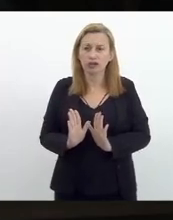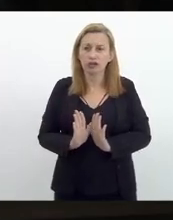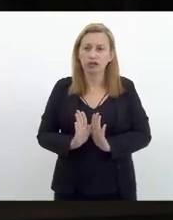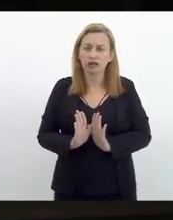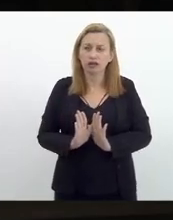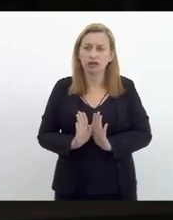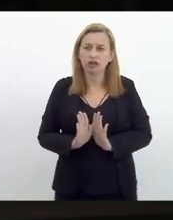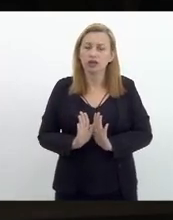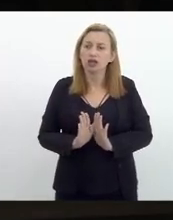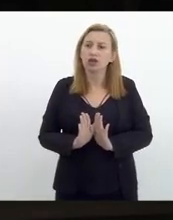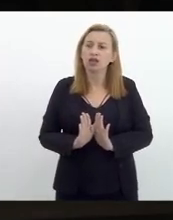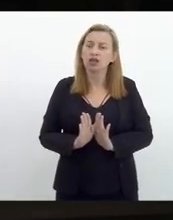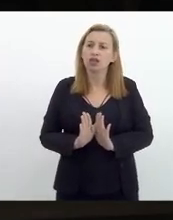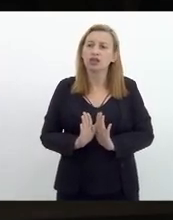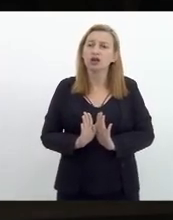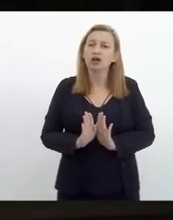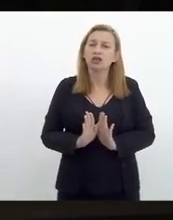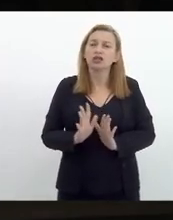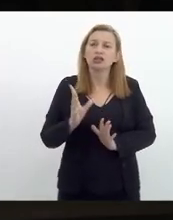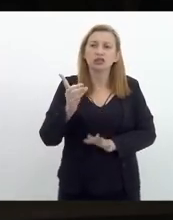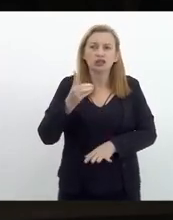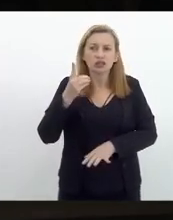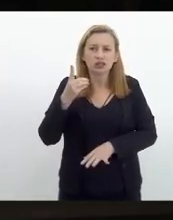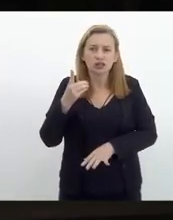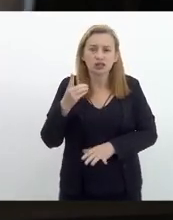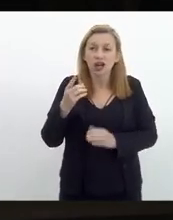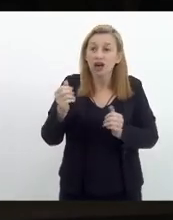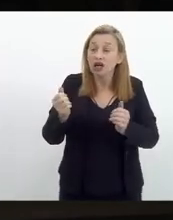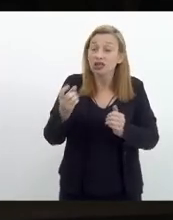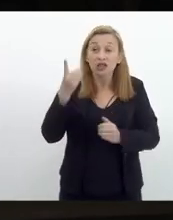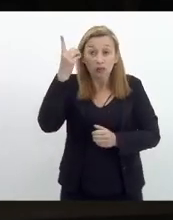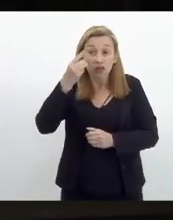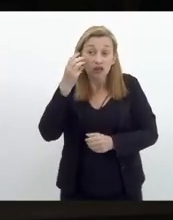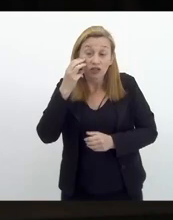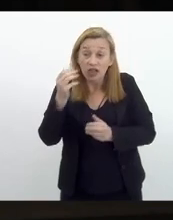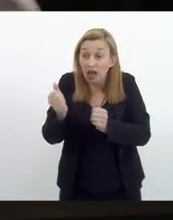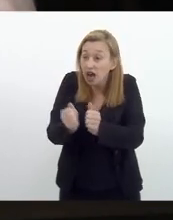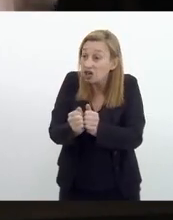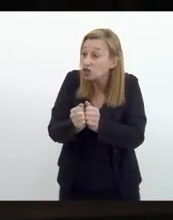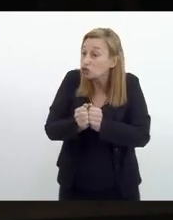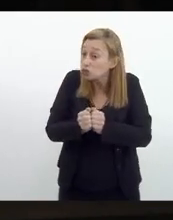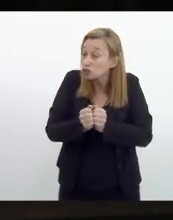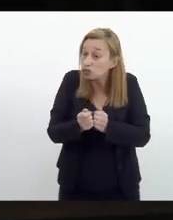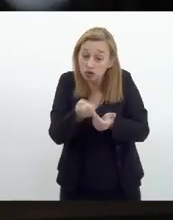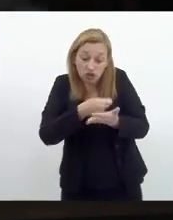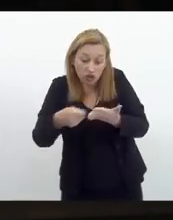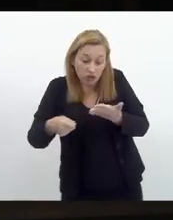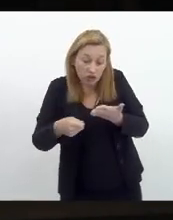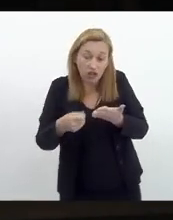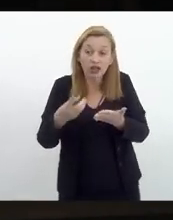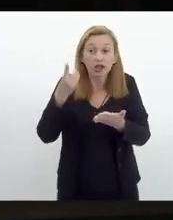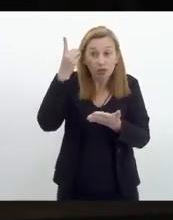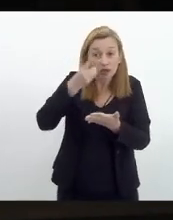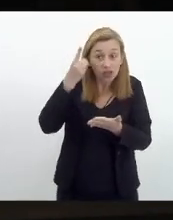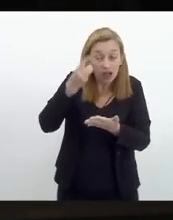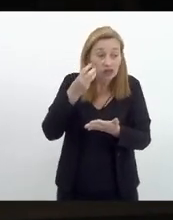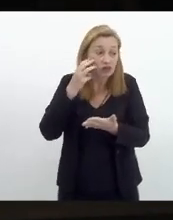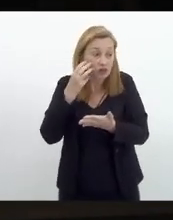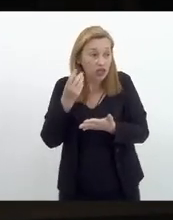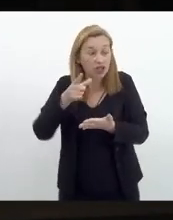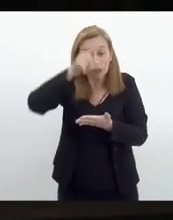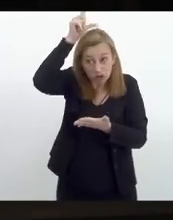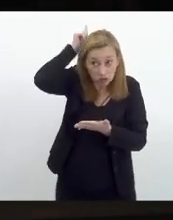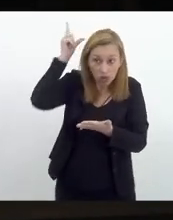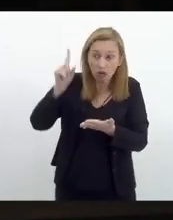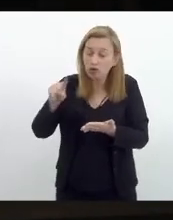eu vou devolver o texto o deputado Valdeck ajudou a escrever o deputado a Regiane ajudou a escrever o deputado Valdeck o deputado Luiz Paulo